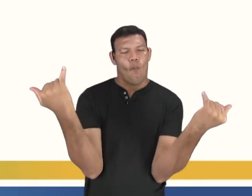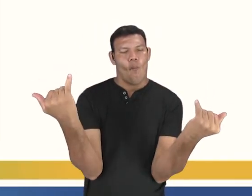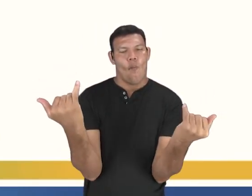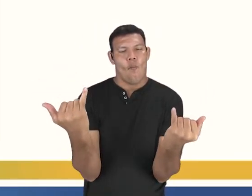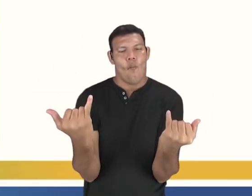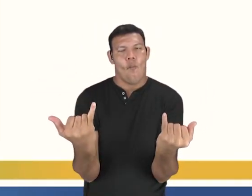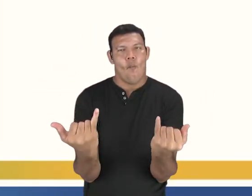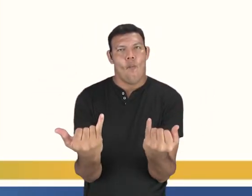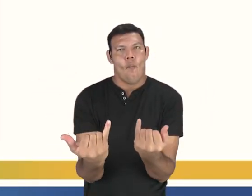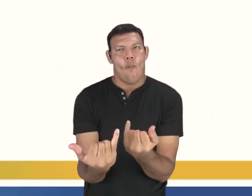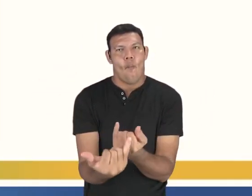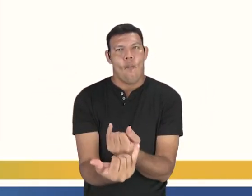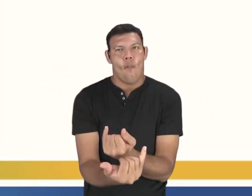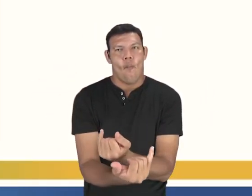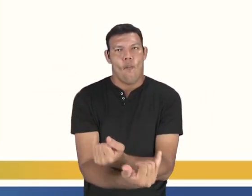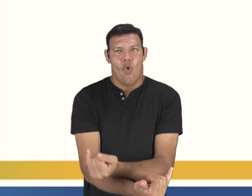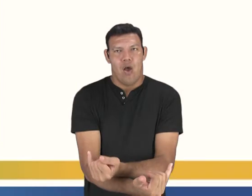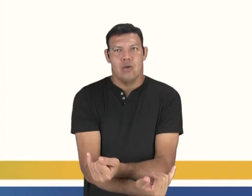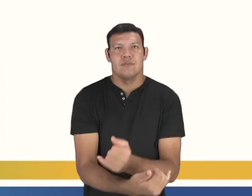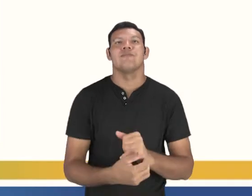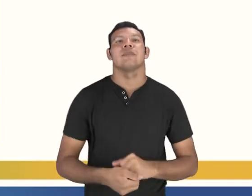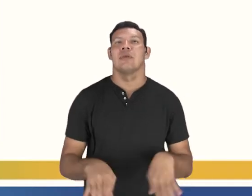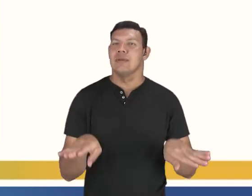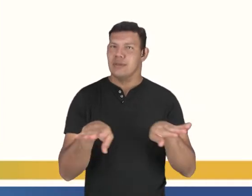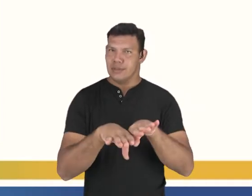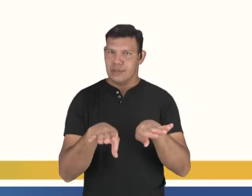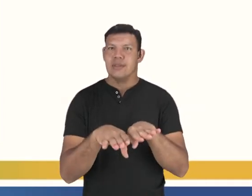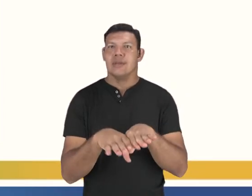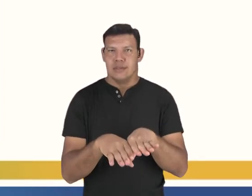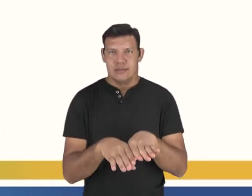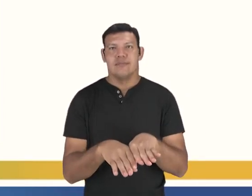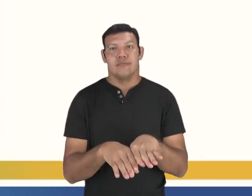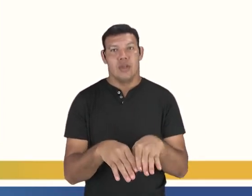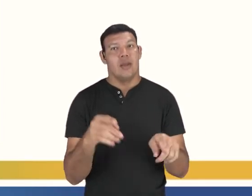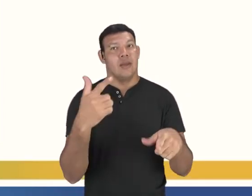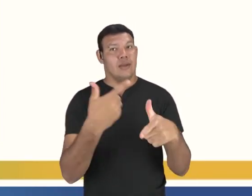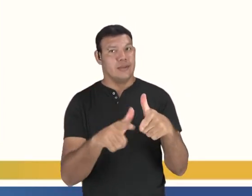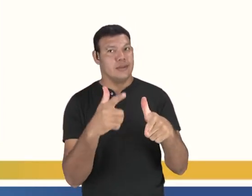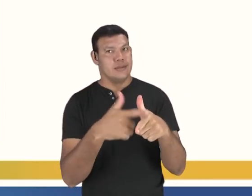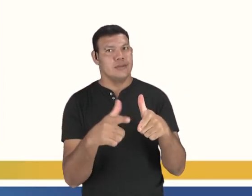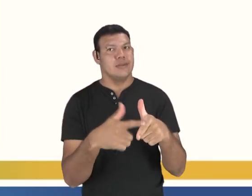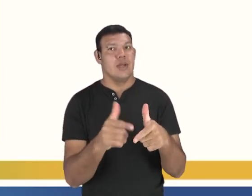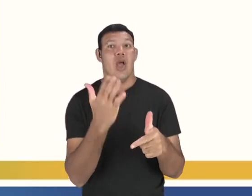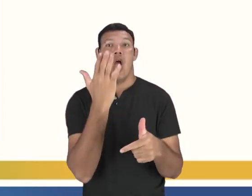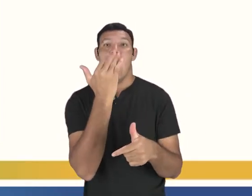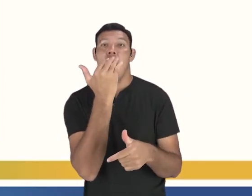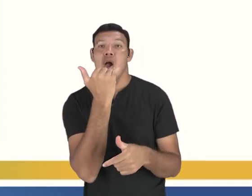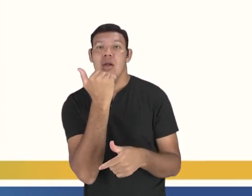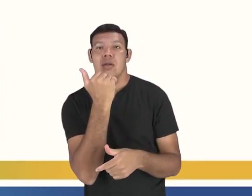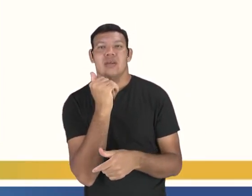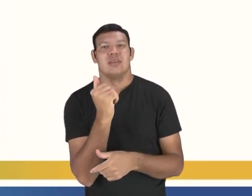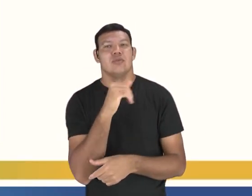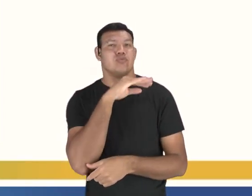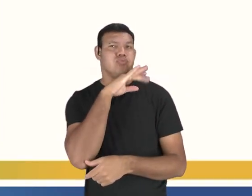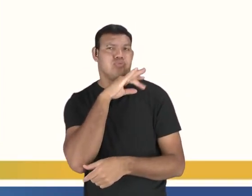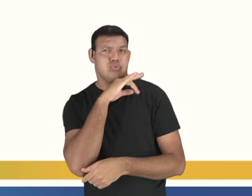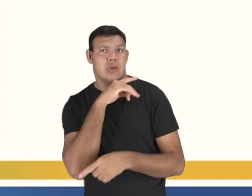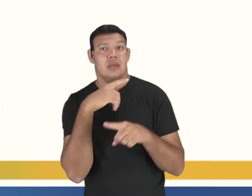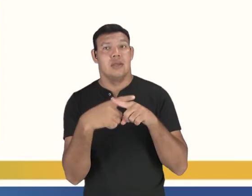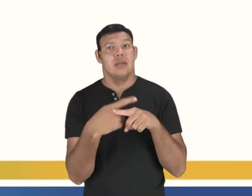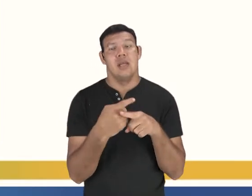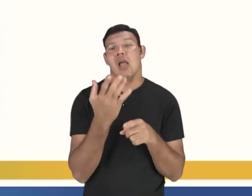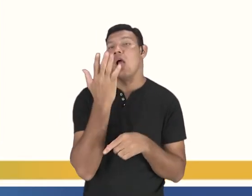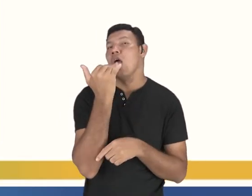criança ou pessoa muito magra. Também, a desnutrição é um distúrbio de uma má nutrição. A pessoa ou consome